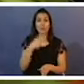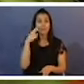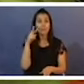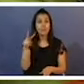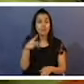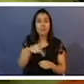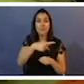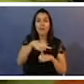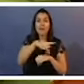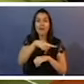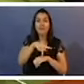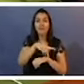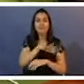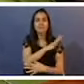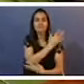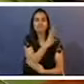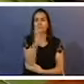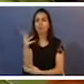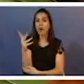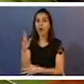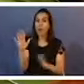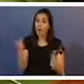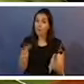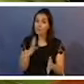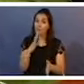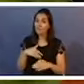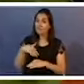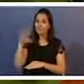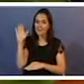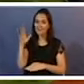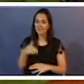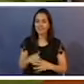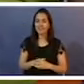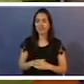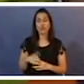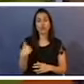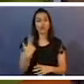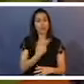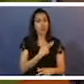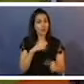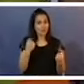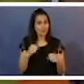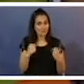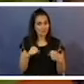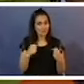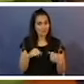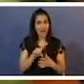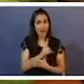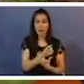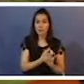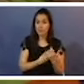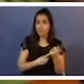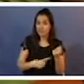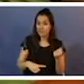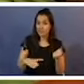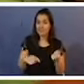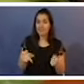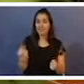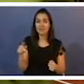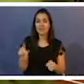e hoje vamos conhecer mais ainda vamos precisar da nossa apostila de ciências na